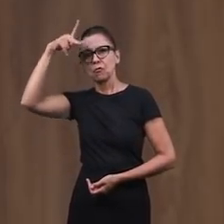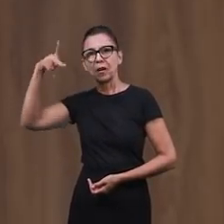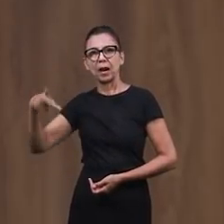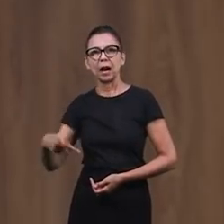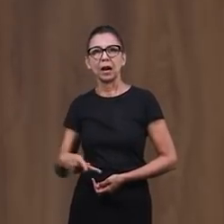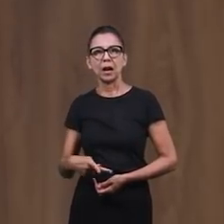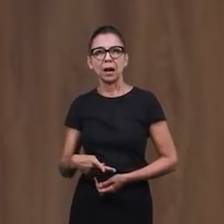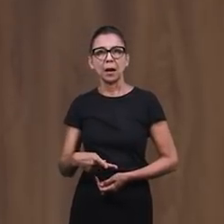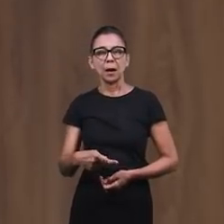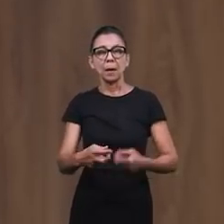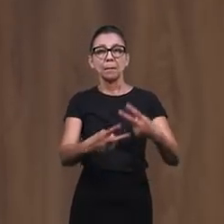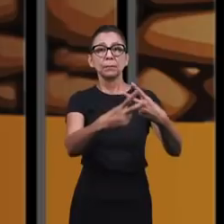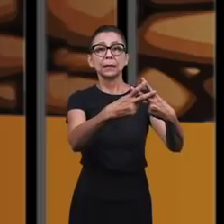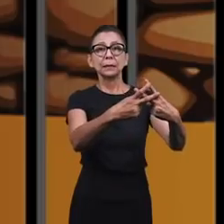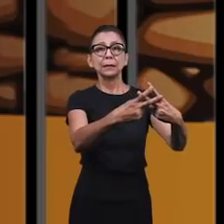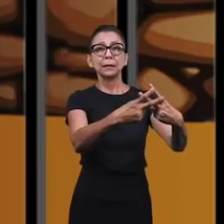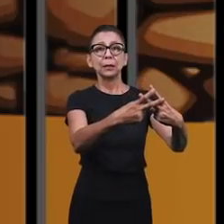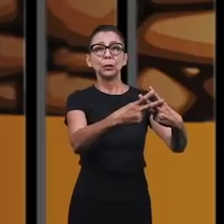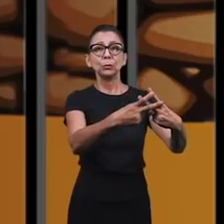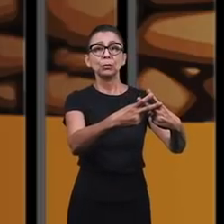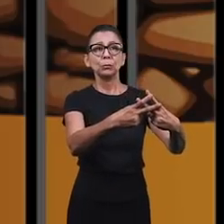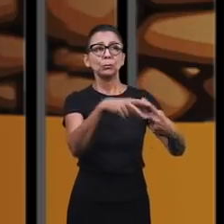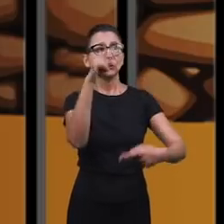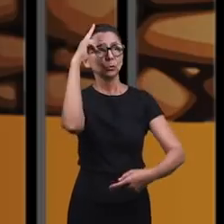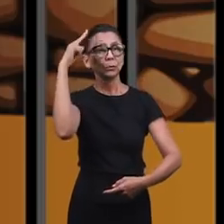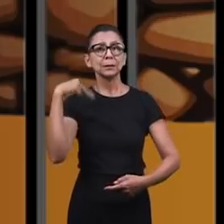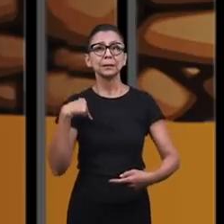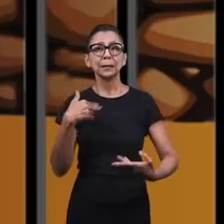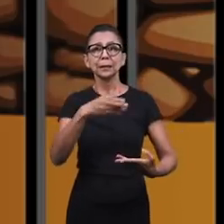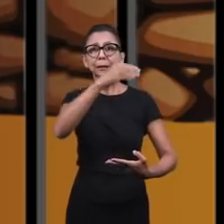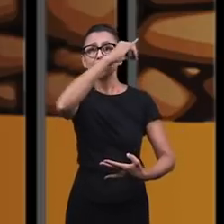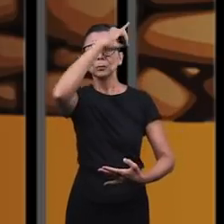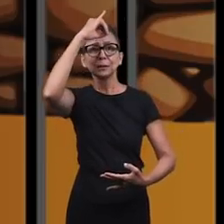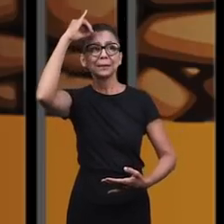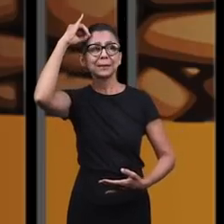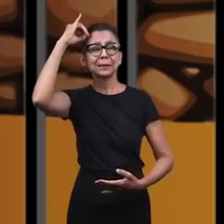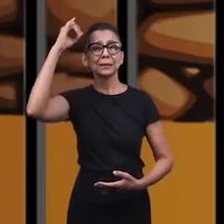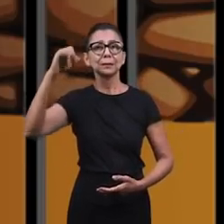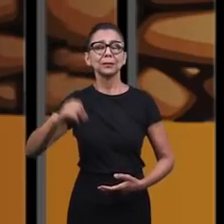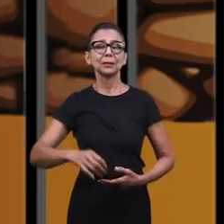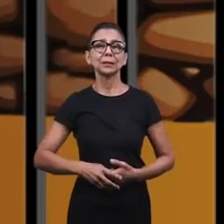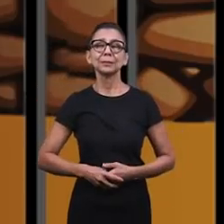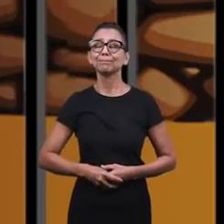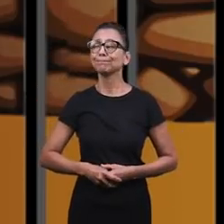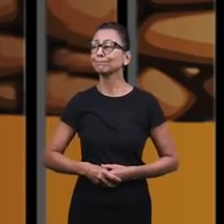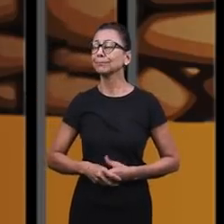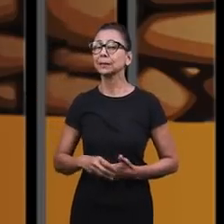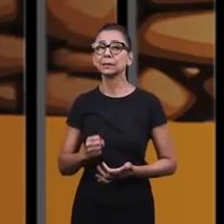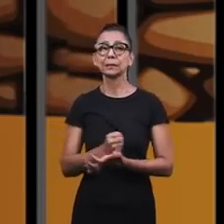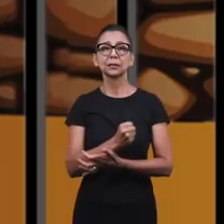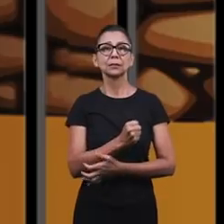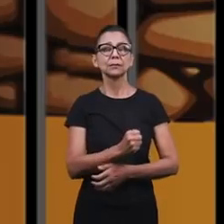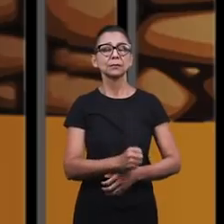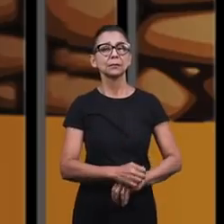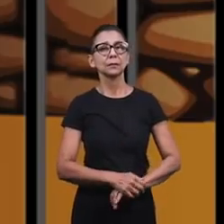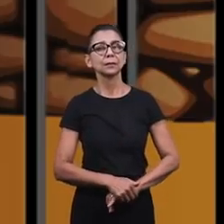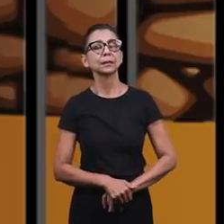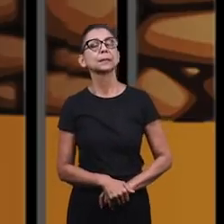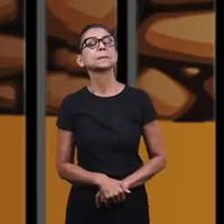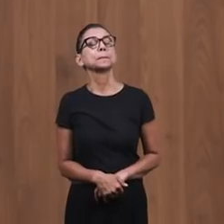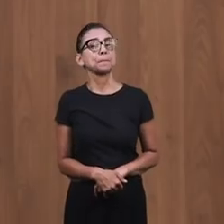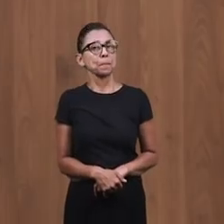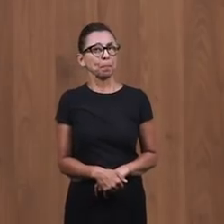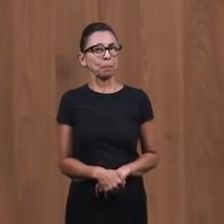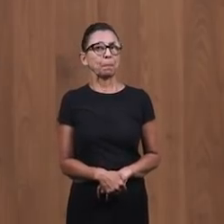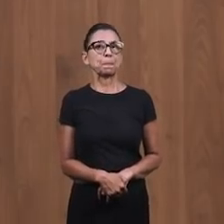na prisão. José foi preso por algo que não cometeu. José foi preso